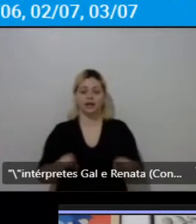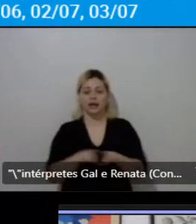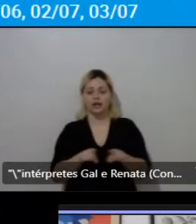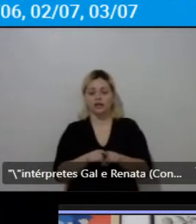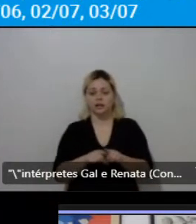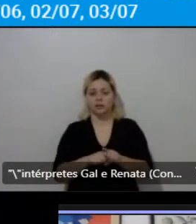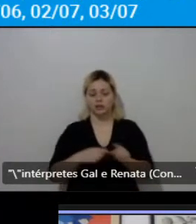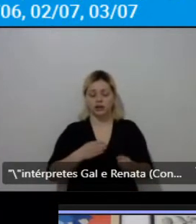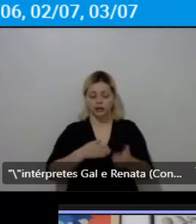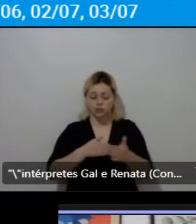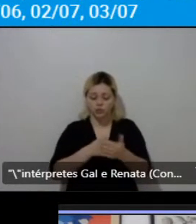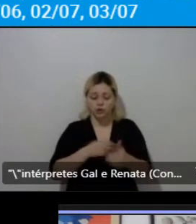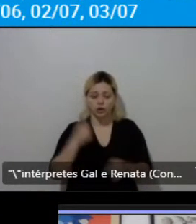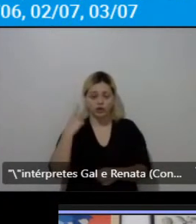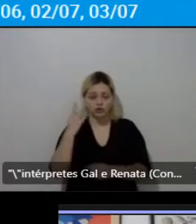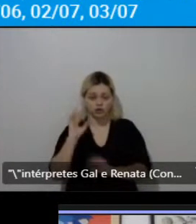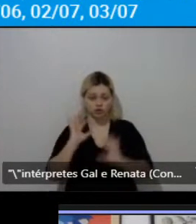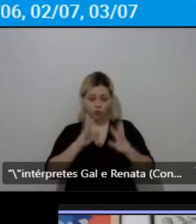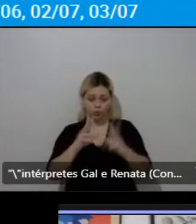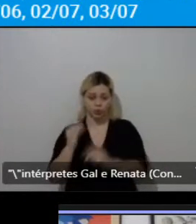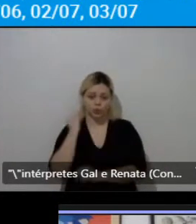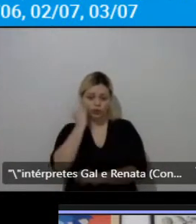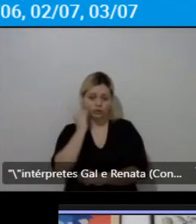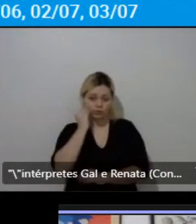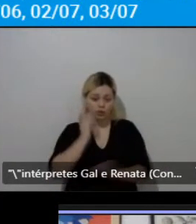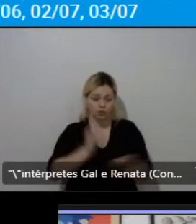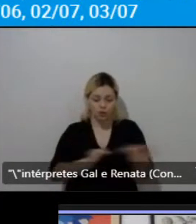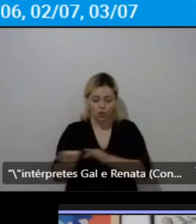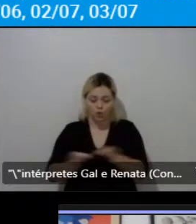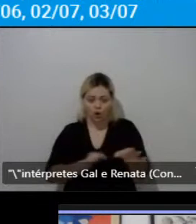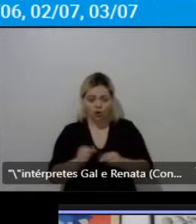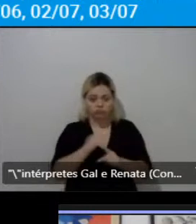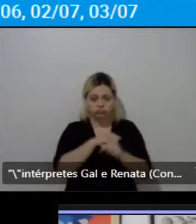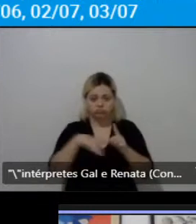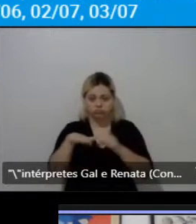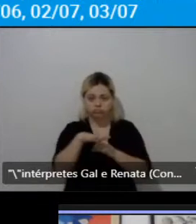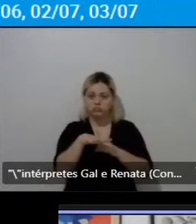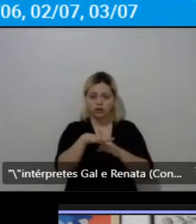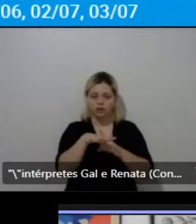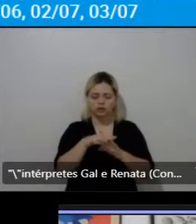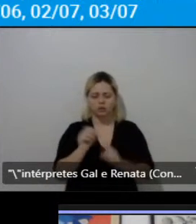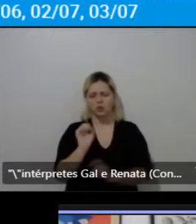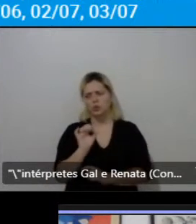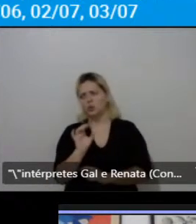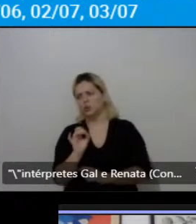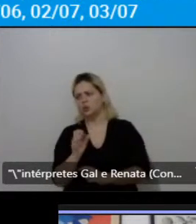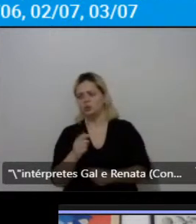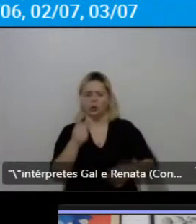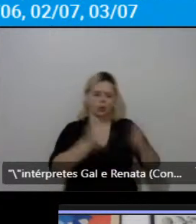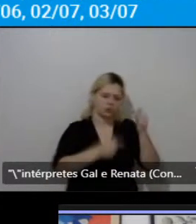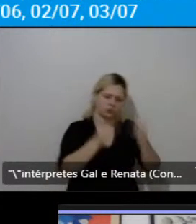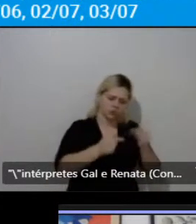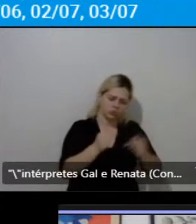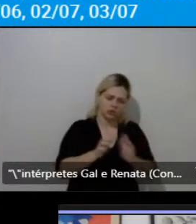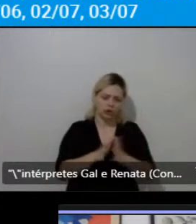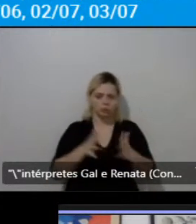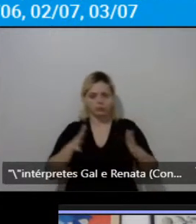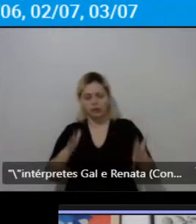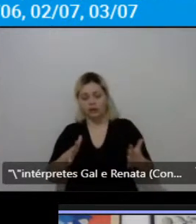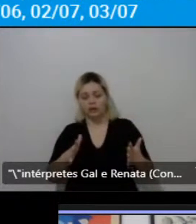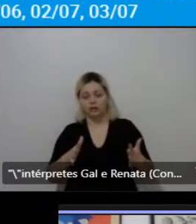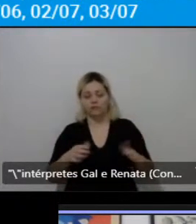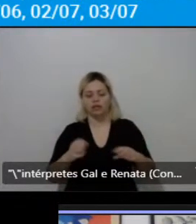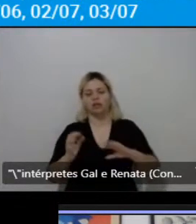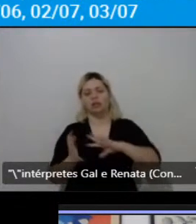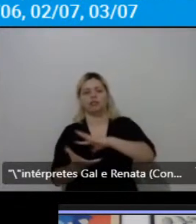né, de ler um pouco as experiências dos movimentos sociais, não só dos movimentos sociais que estão discutindo a dimensão da